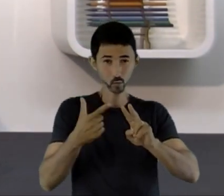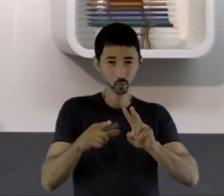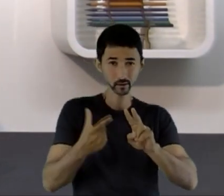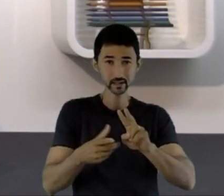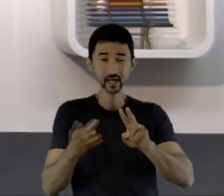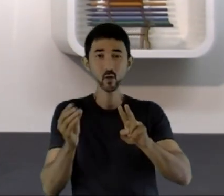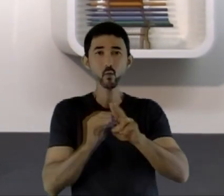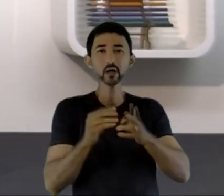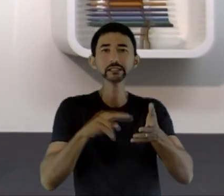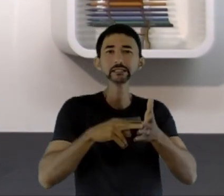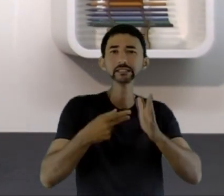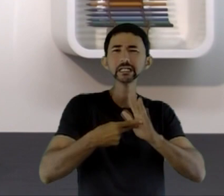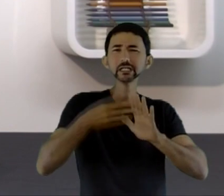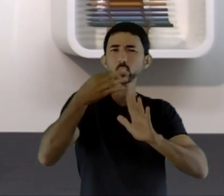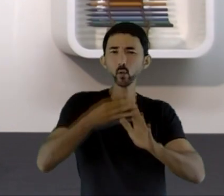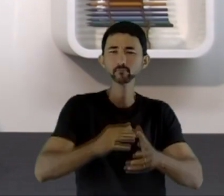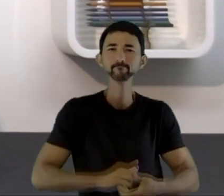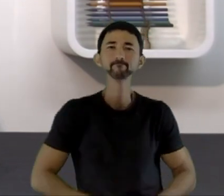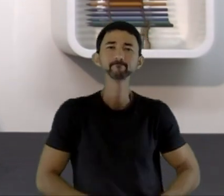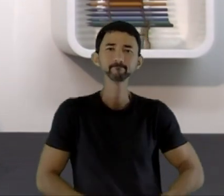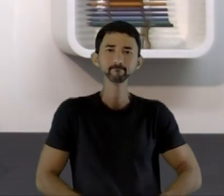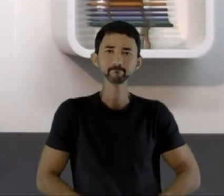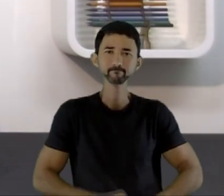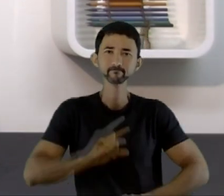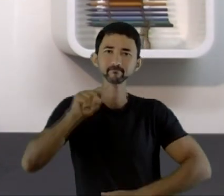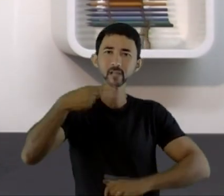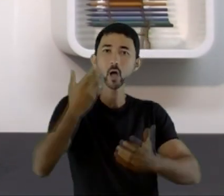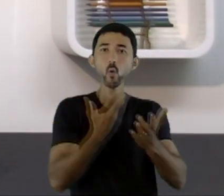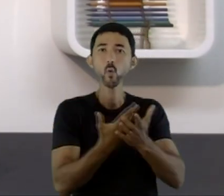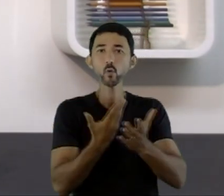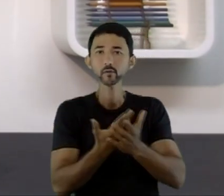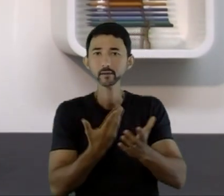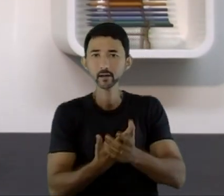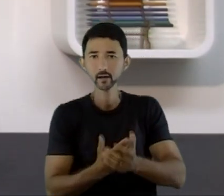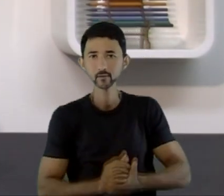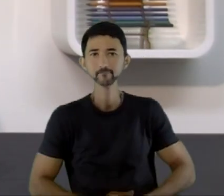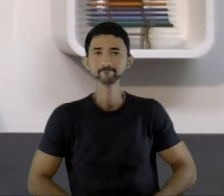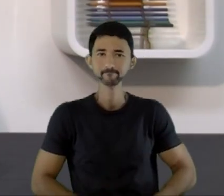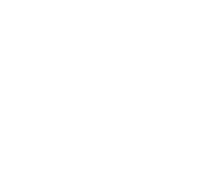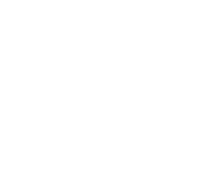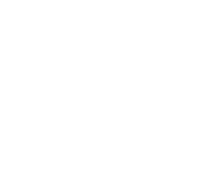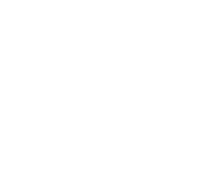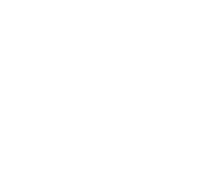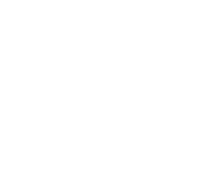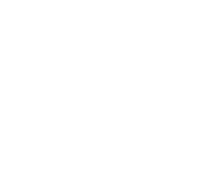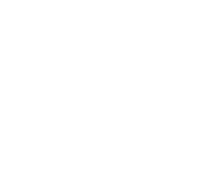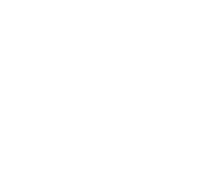têm o sentido deles completos. A gente se vê na próxima aula daqui a pouquinho.